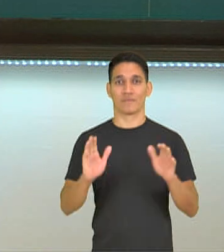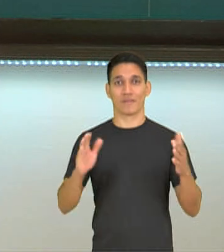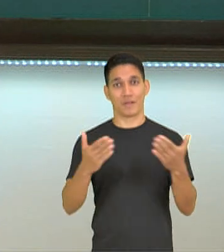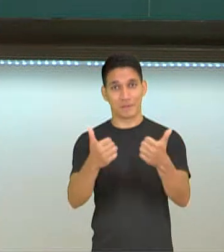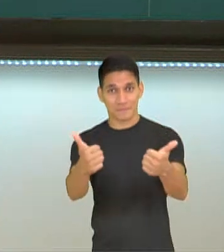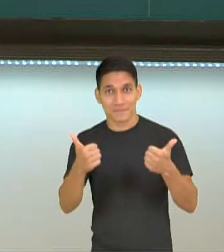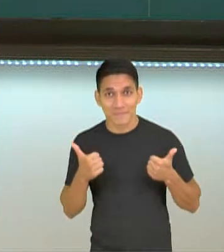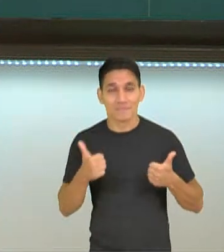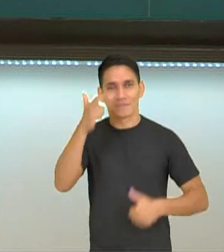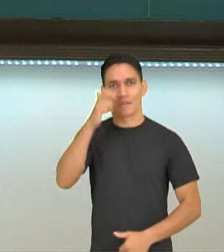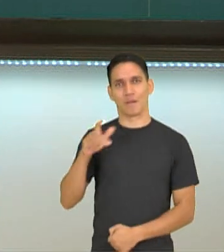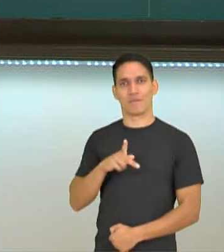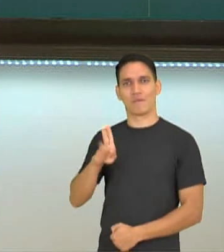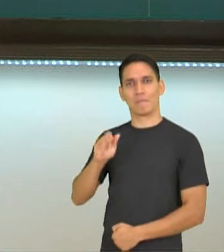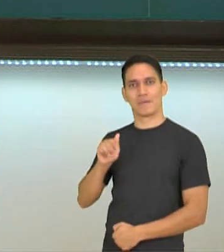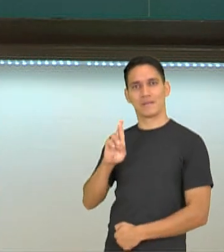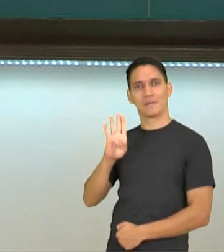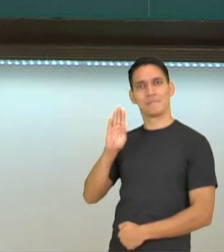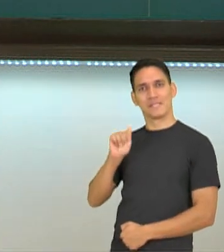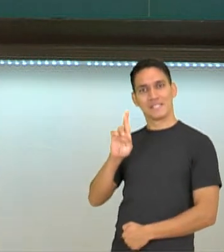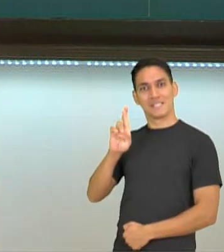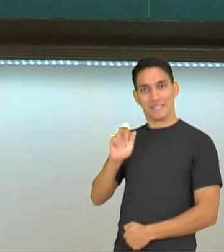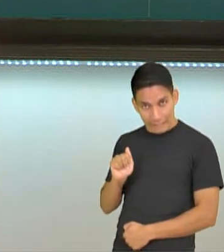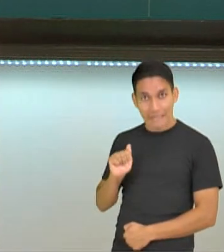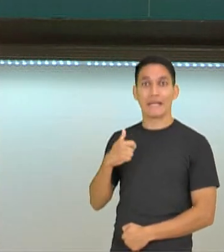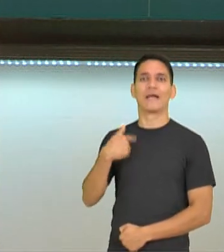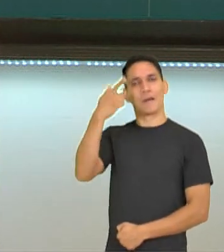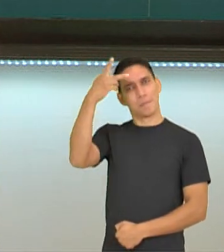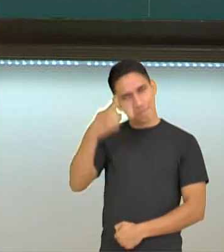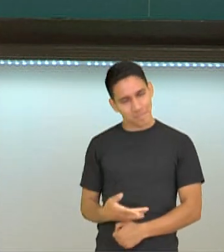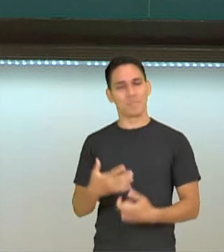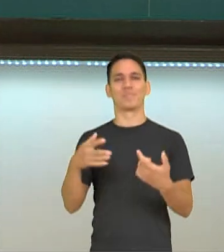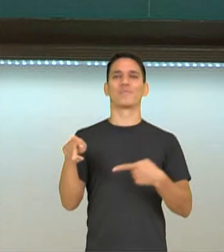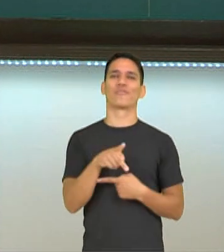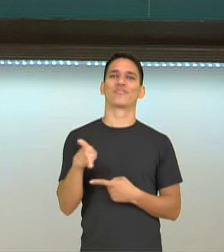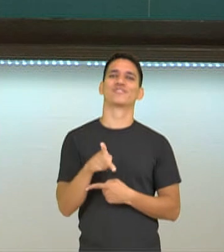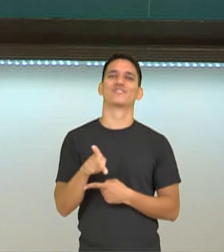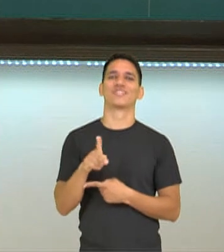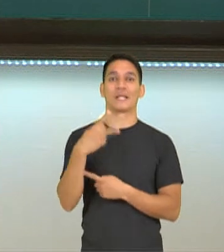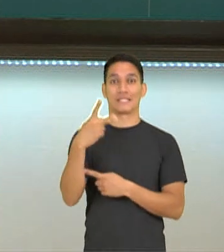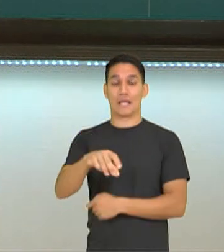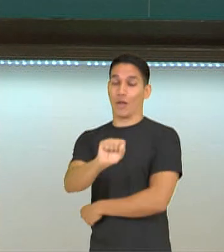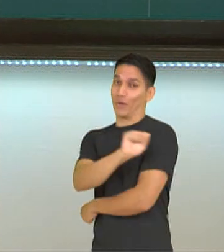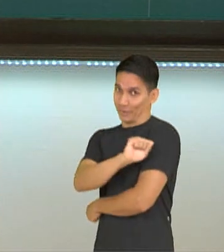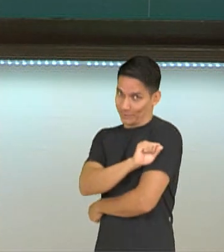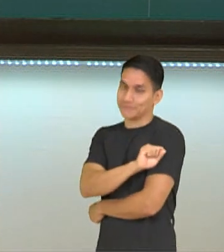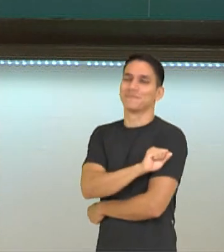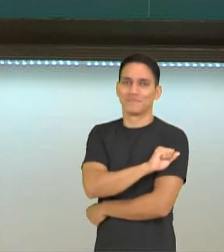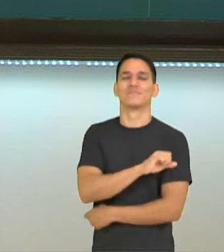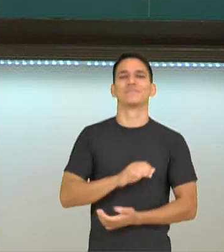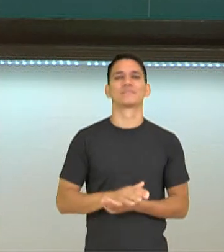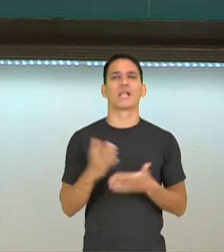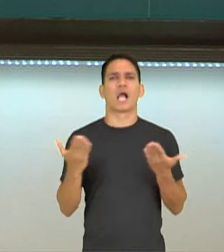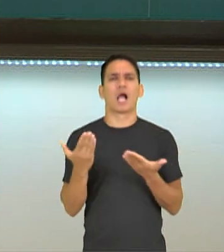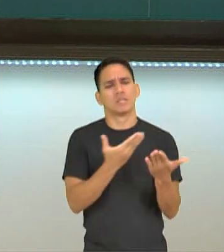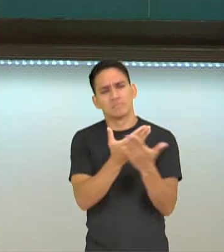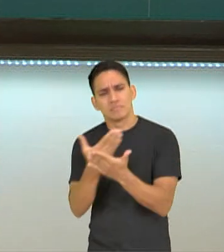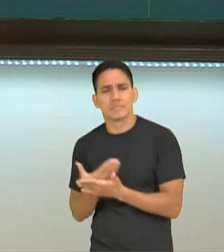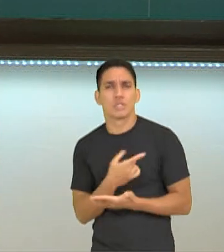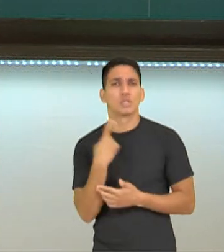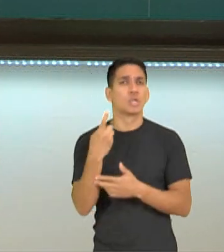Oi pessoal, eu sou a professora Bárbara Furquinha, professora de vocês do 8º ano. Nessa aula nós vamos